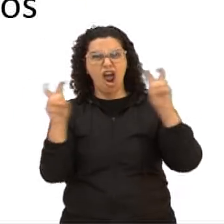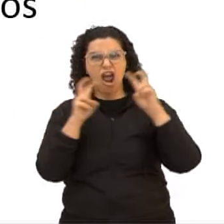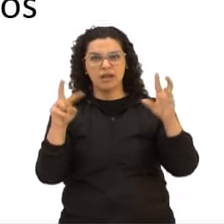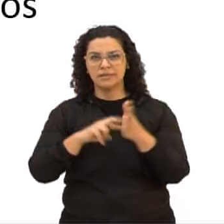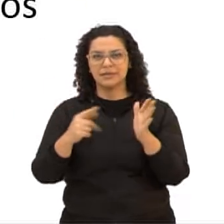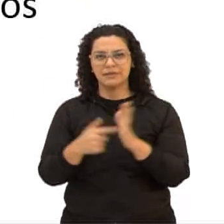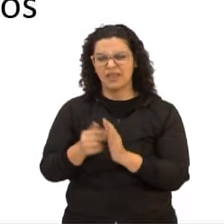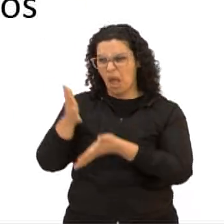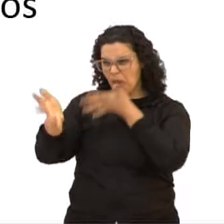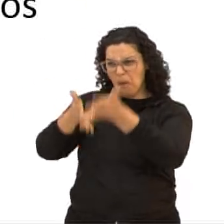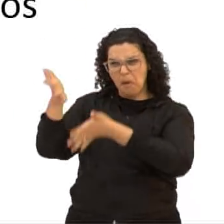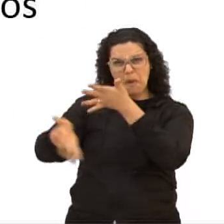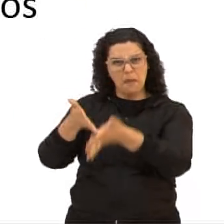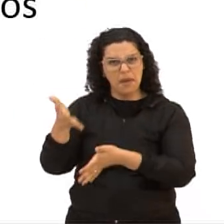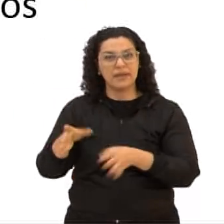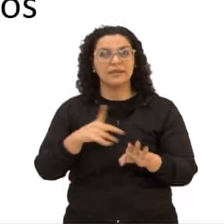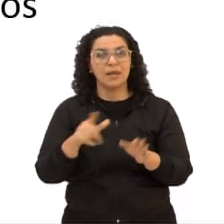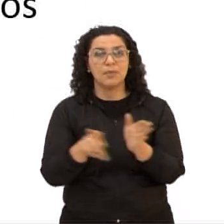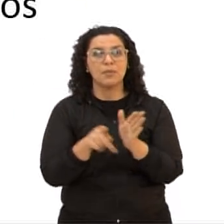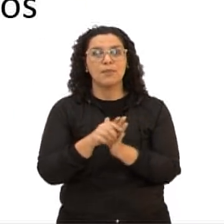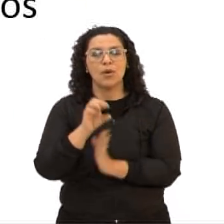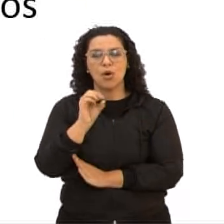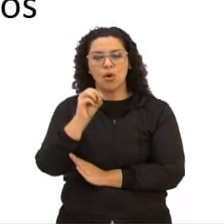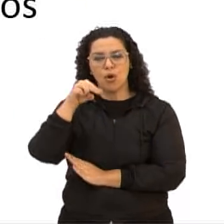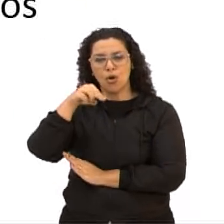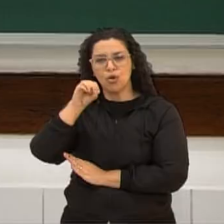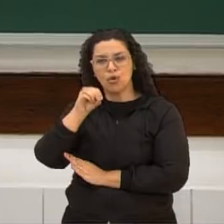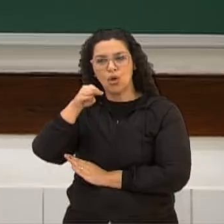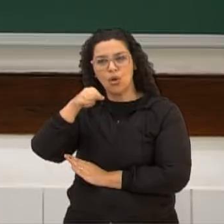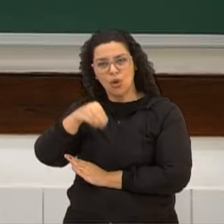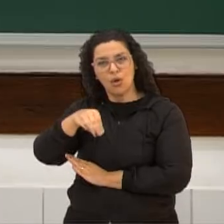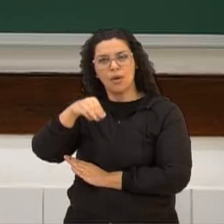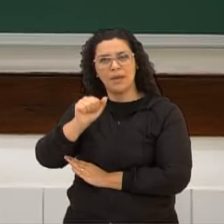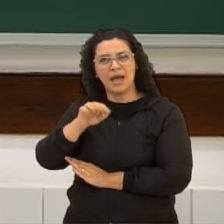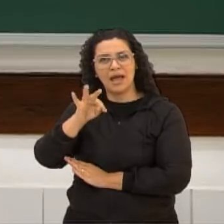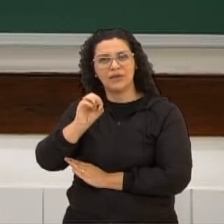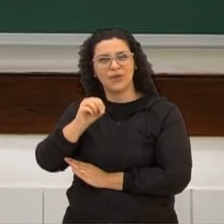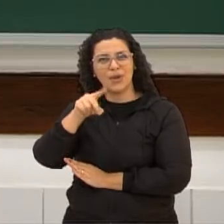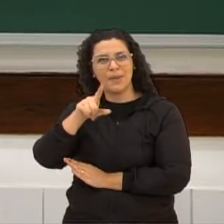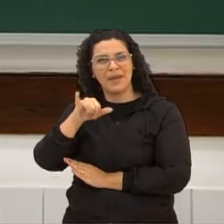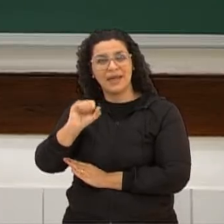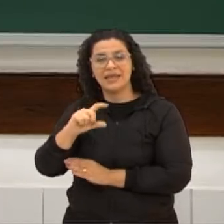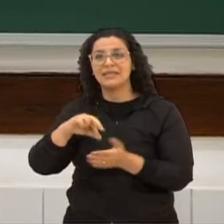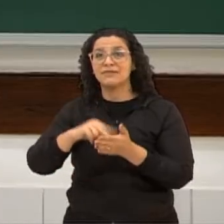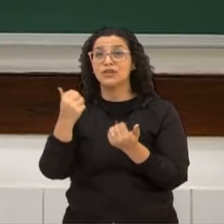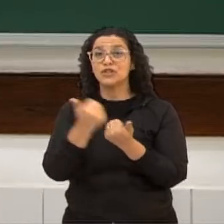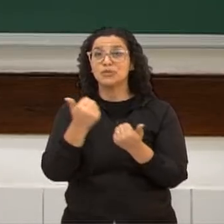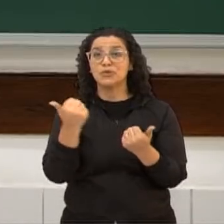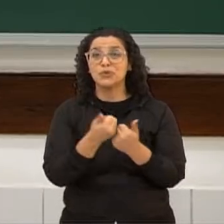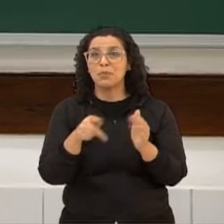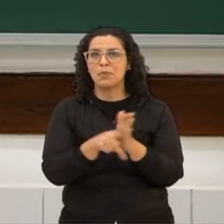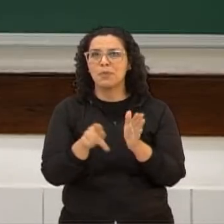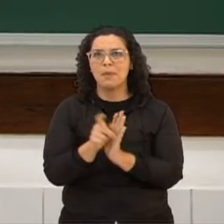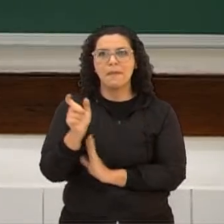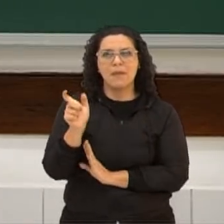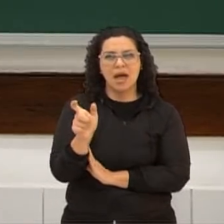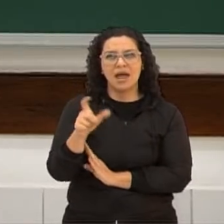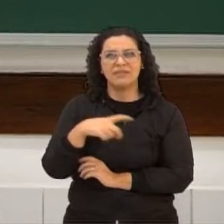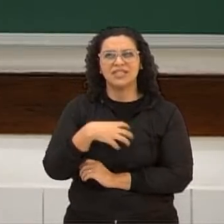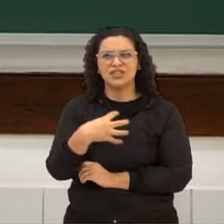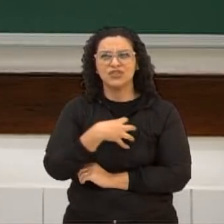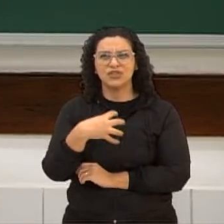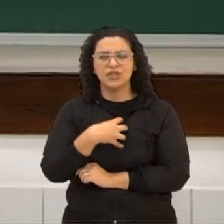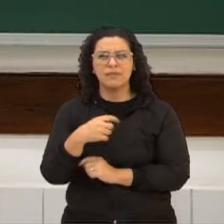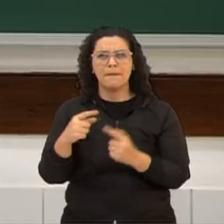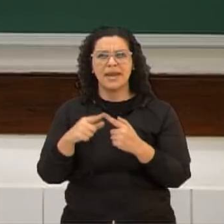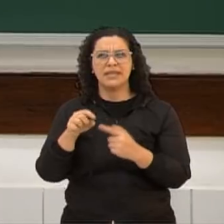tem também a questão da onomatopeia, que vai ser, então, a substituição de um determinado